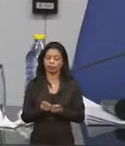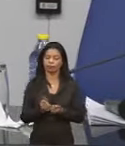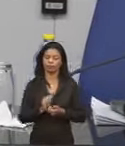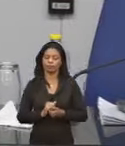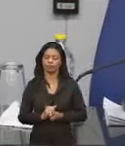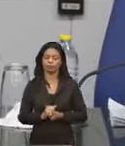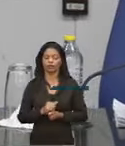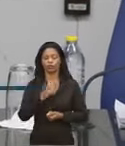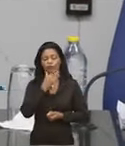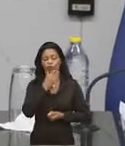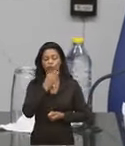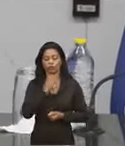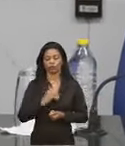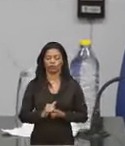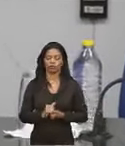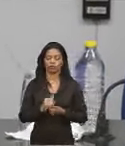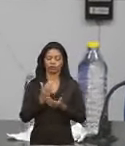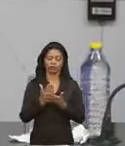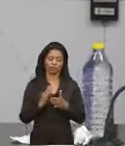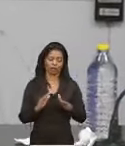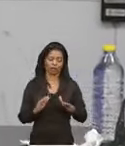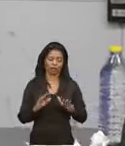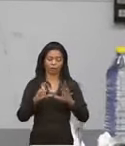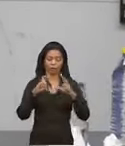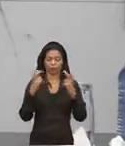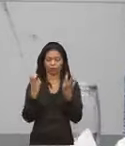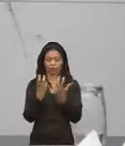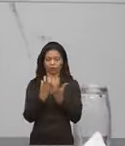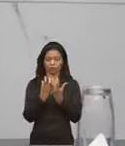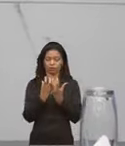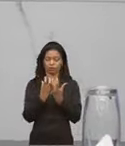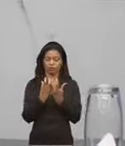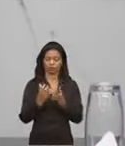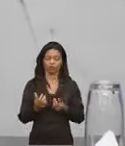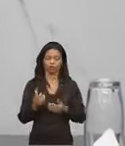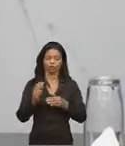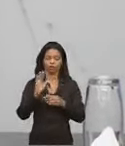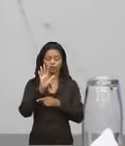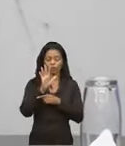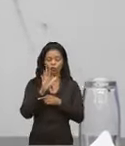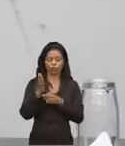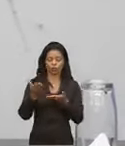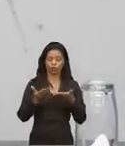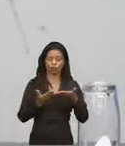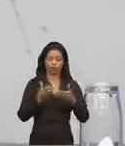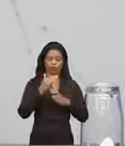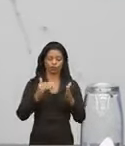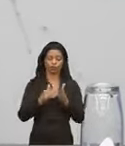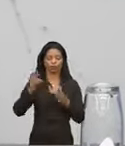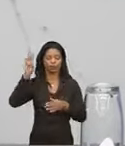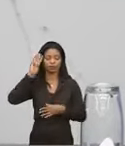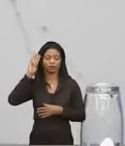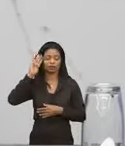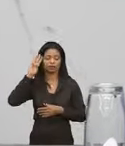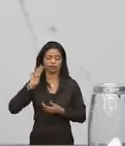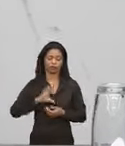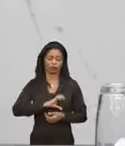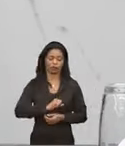inscrito, considero encerrada essa sessão. Convoco todos para a próxima terça-feira. O amor próximo.